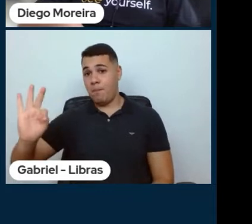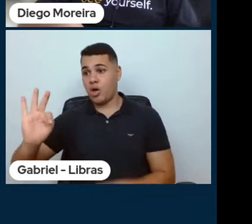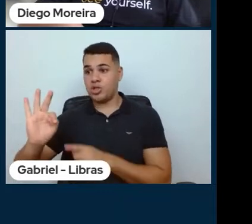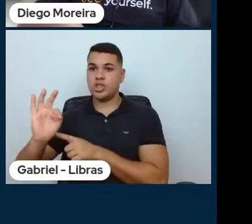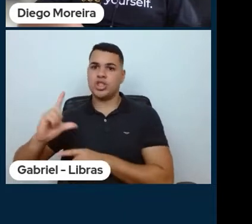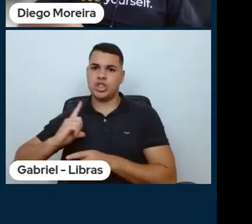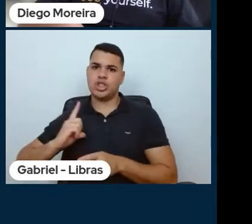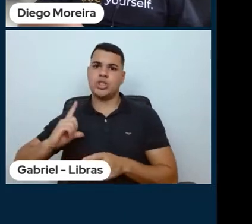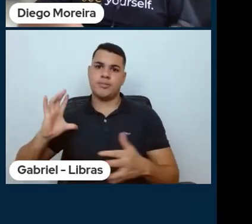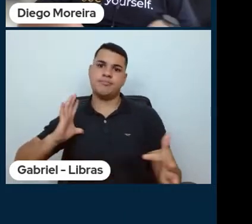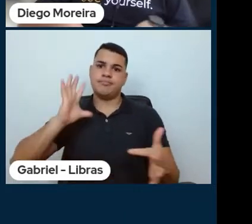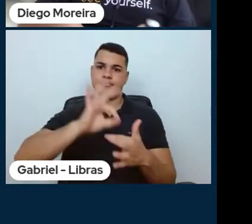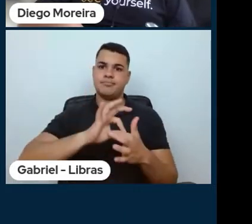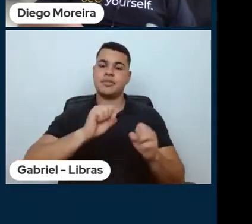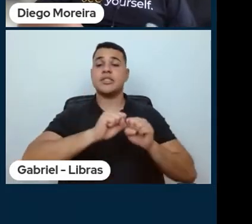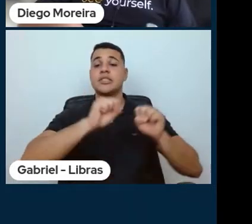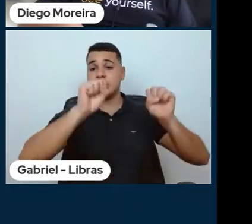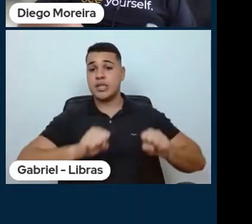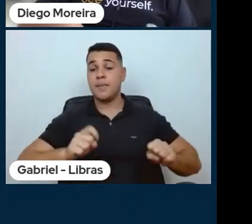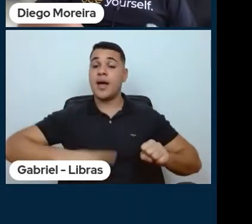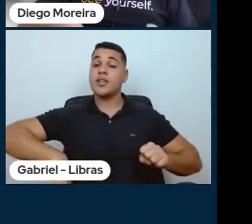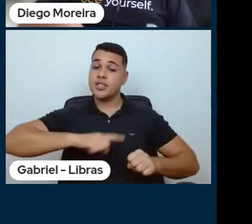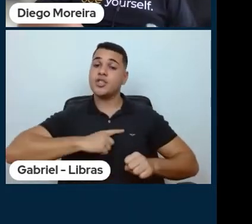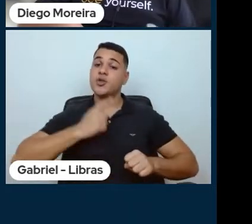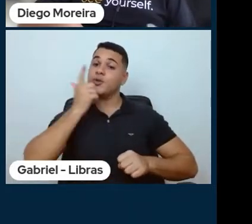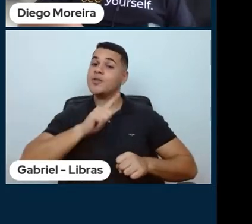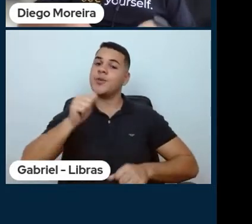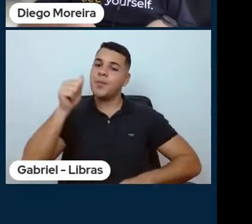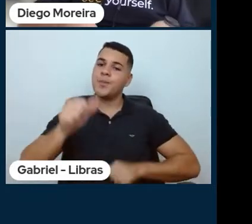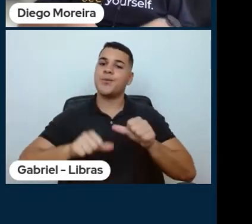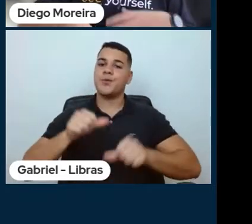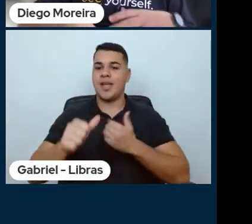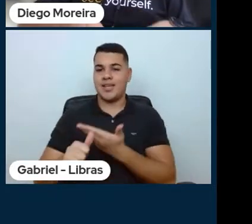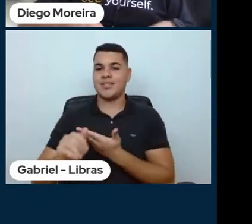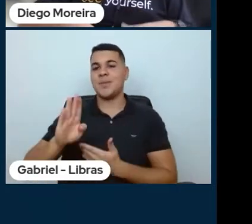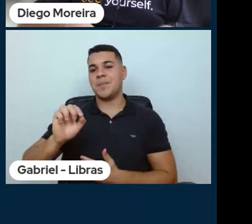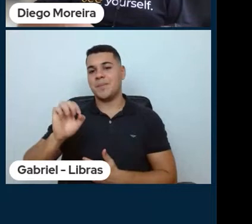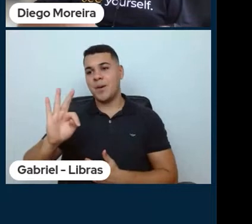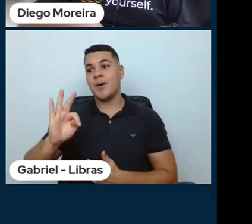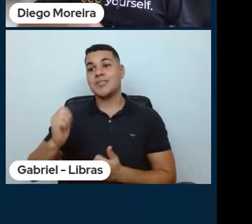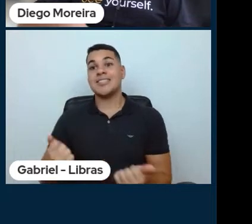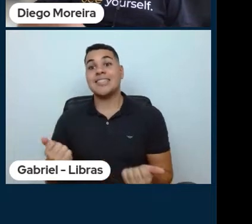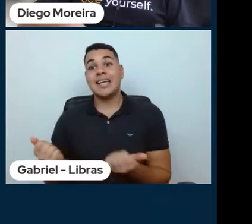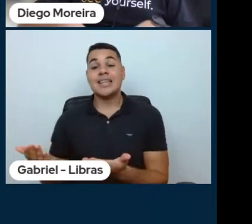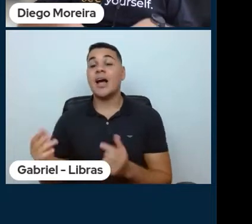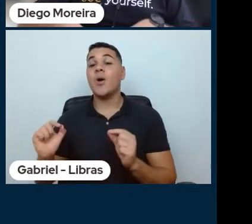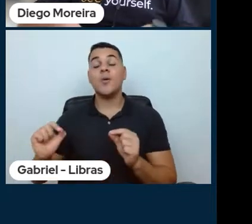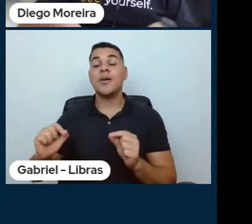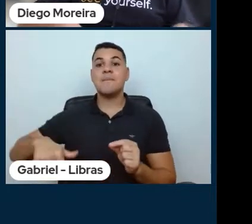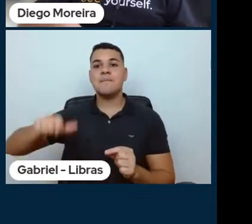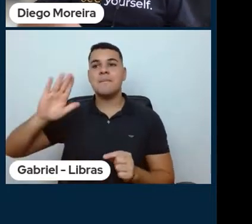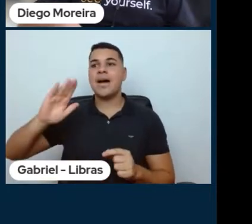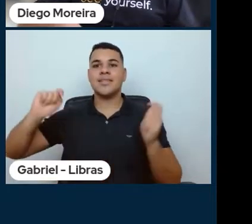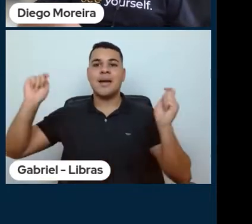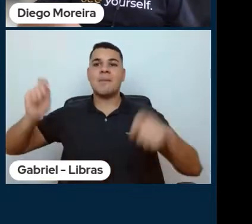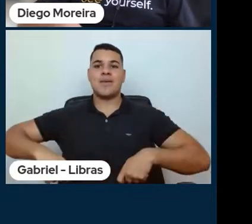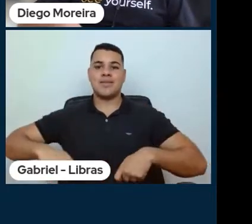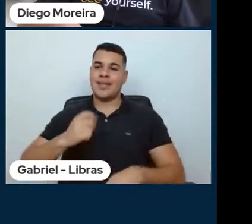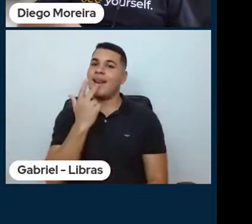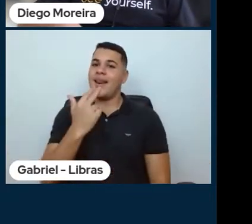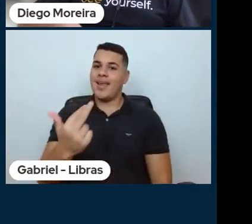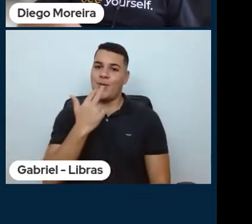ao sistema, acabamos fazendo essa melhoria e nessa acoplamento criamos esse